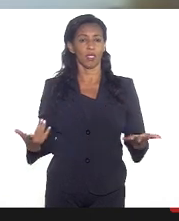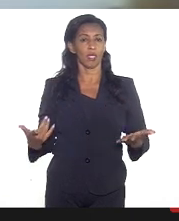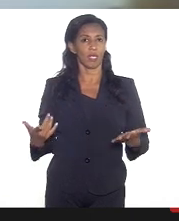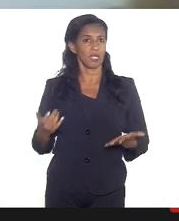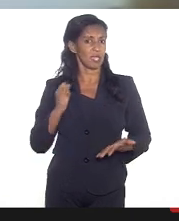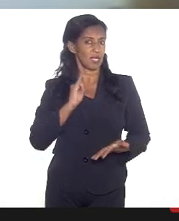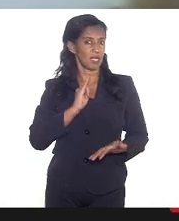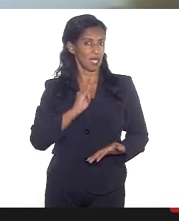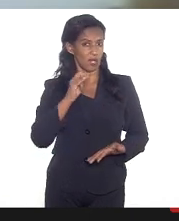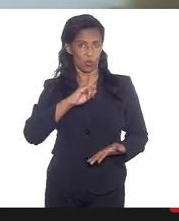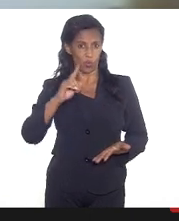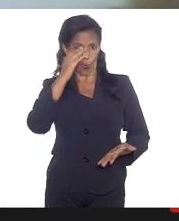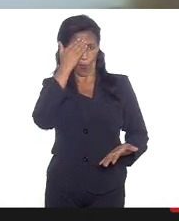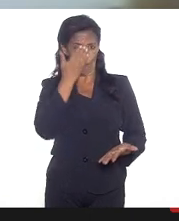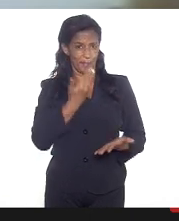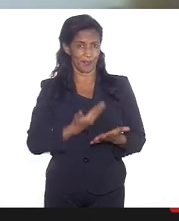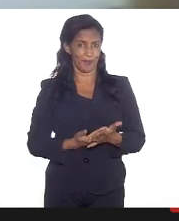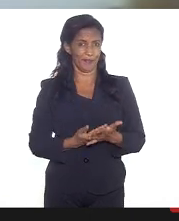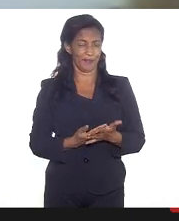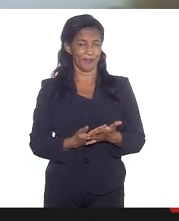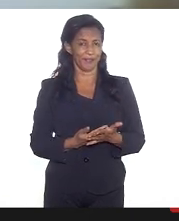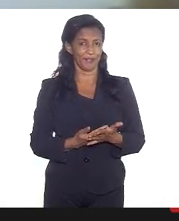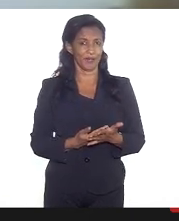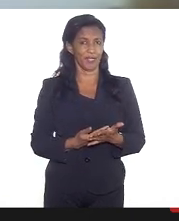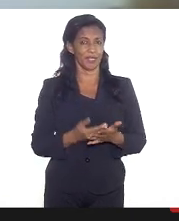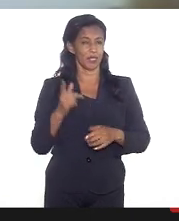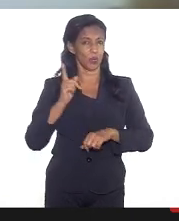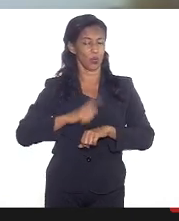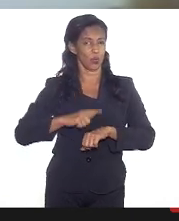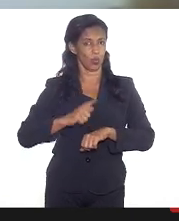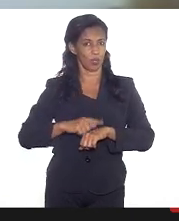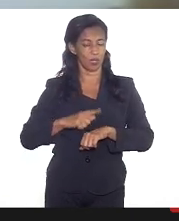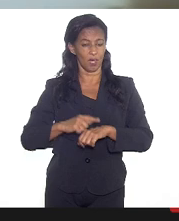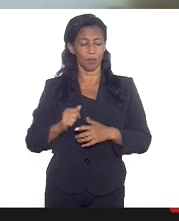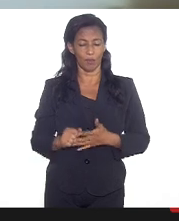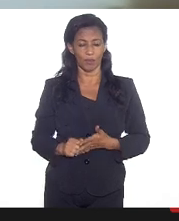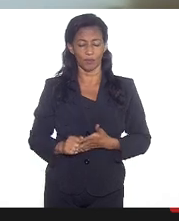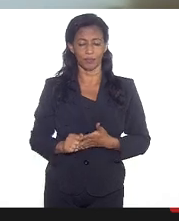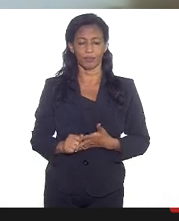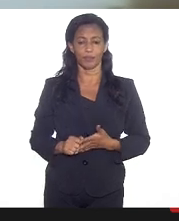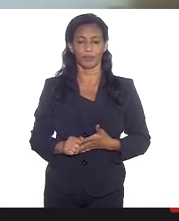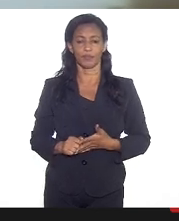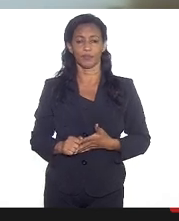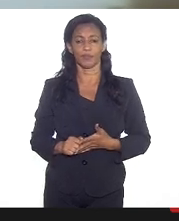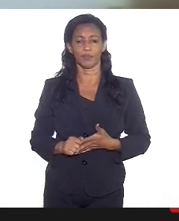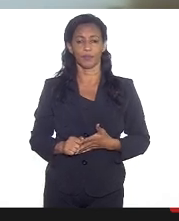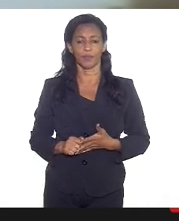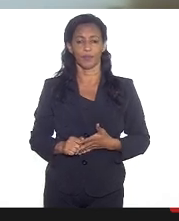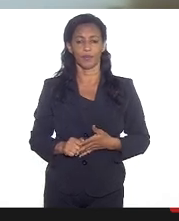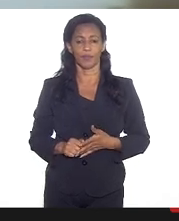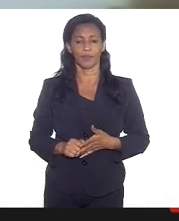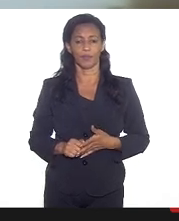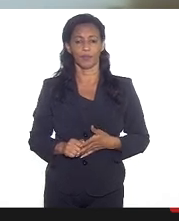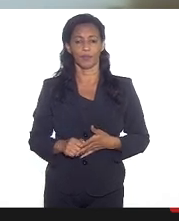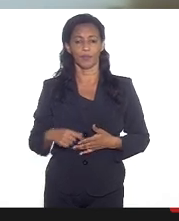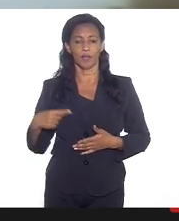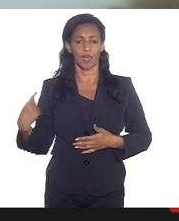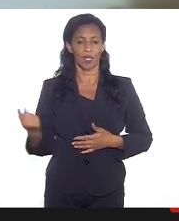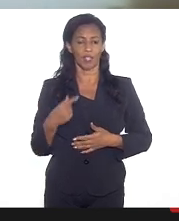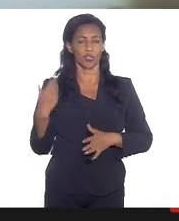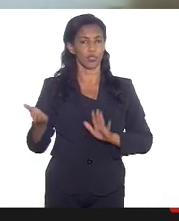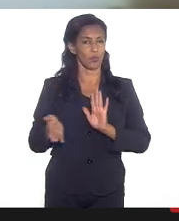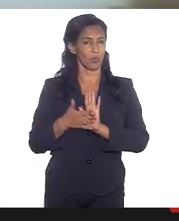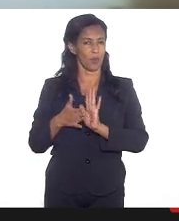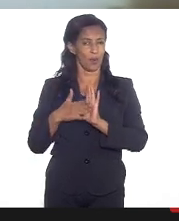cumprido, antes de discutir com os senhores deputados, eu não vou aqui colocar qual seria, a gente, da própria